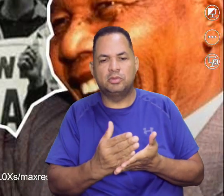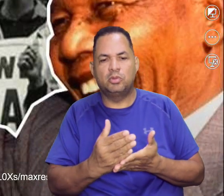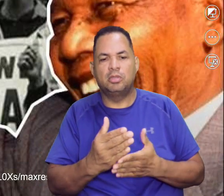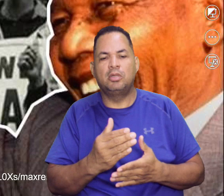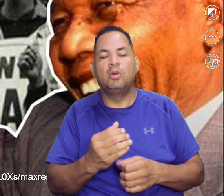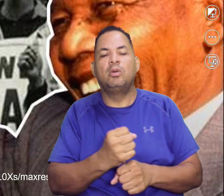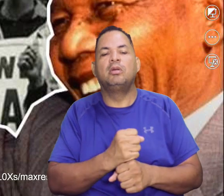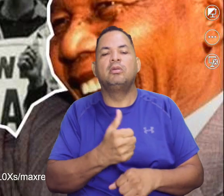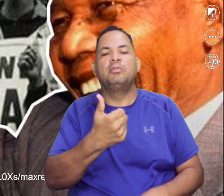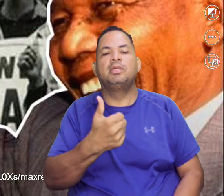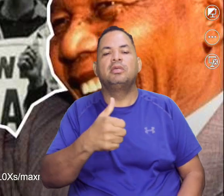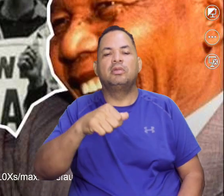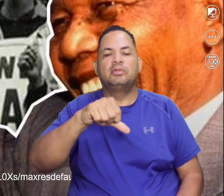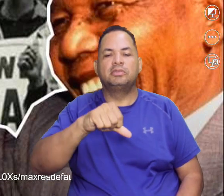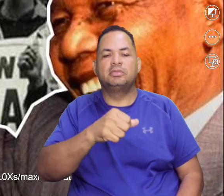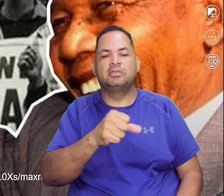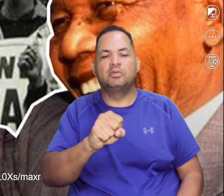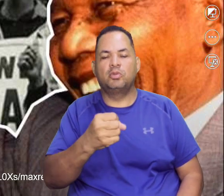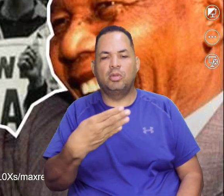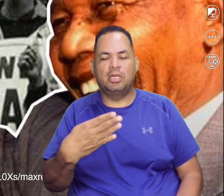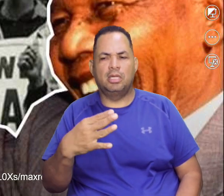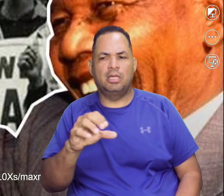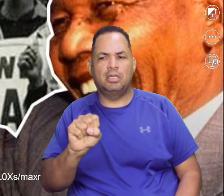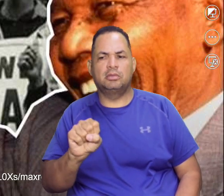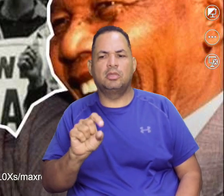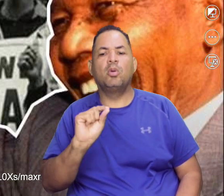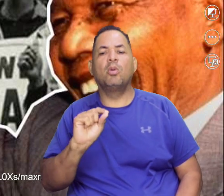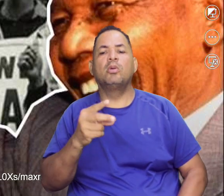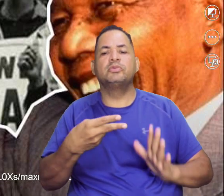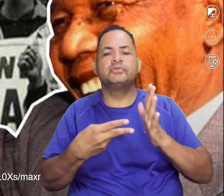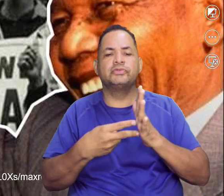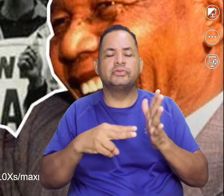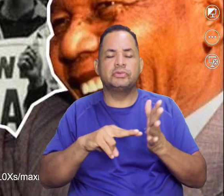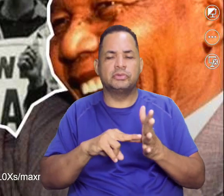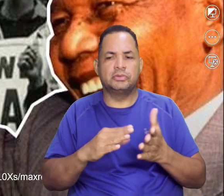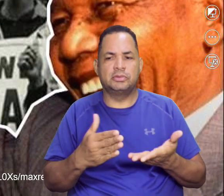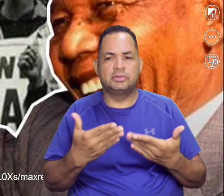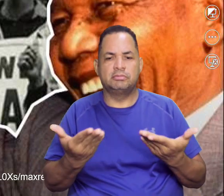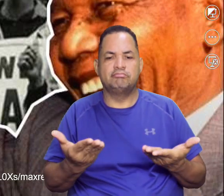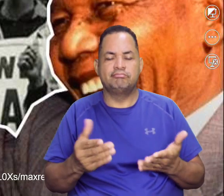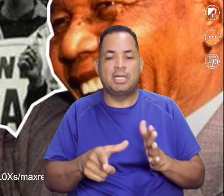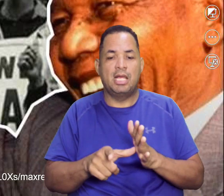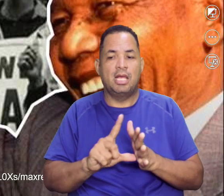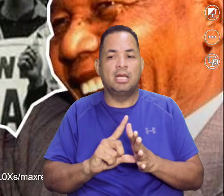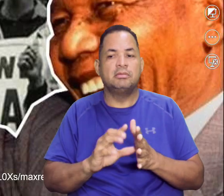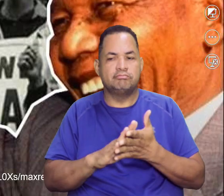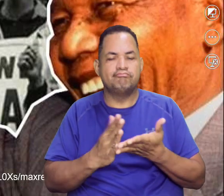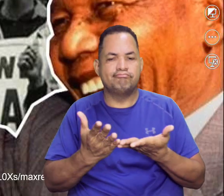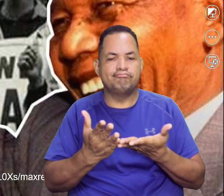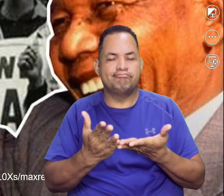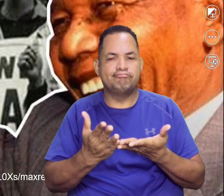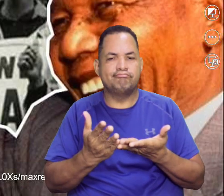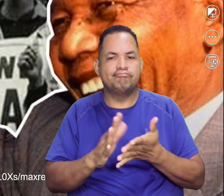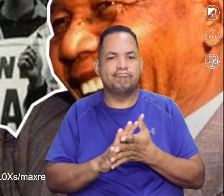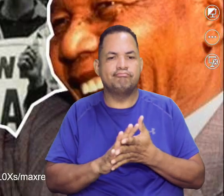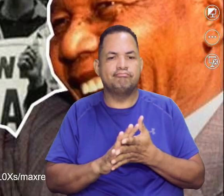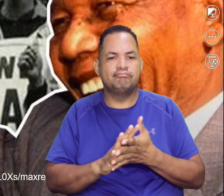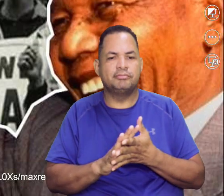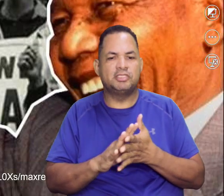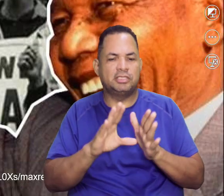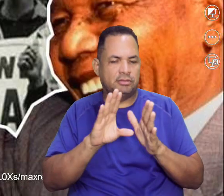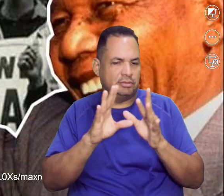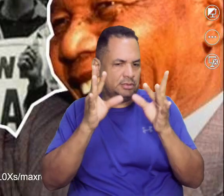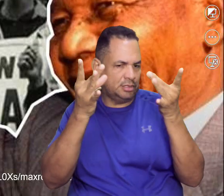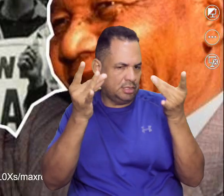1948, certo? Então, professor, o que é esse apartheid? Bom, antes de falar dele, é importante que você saiba que